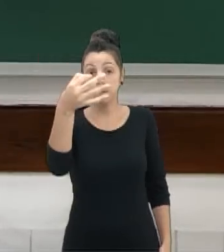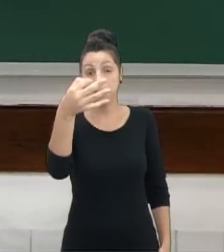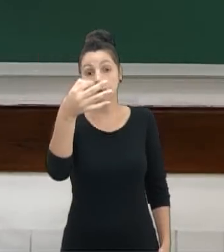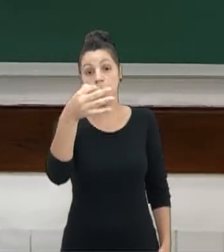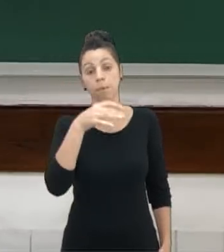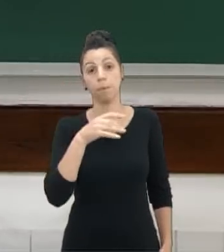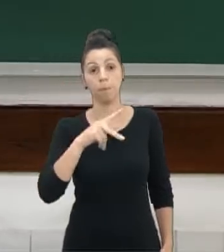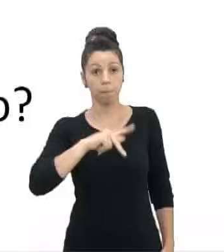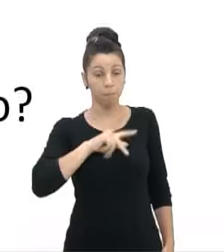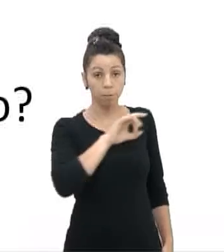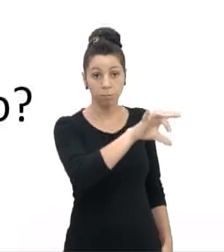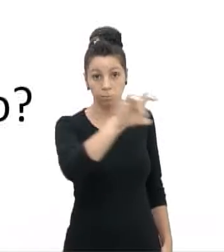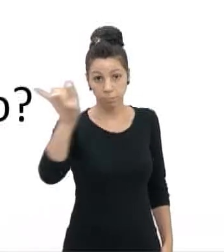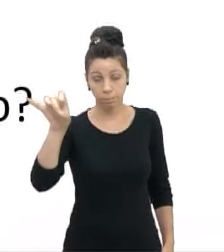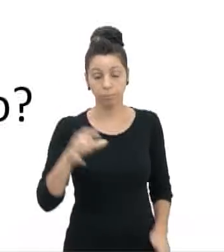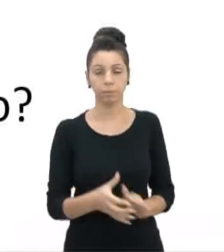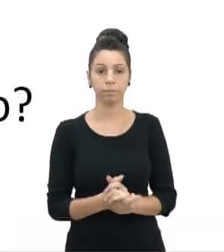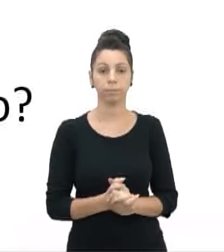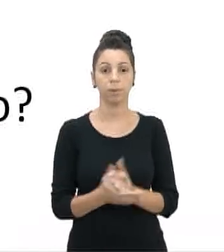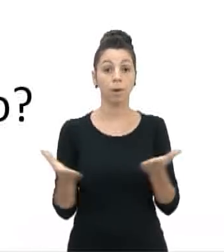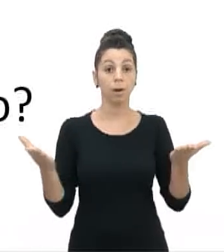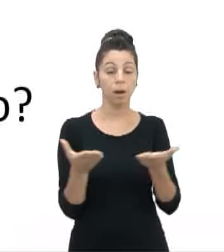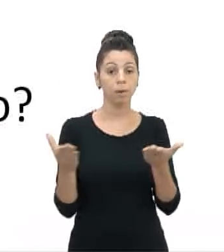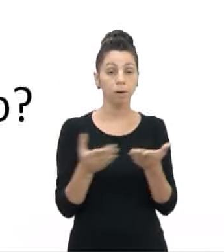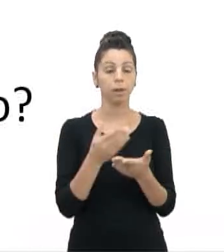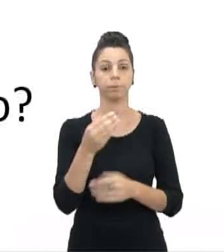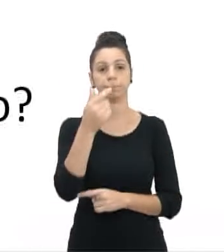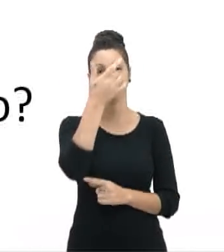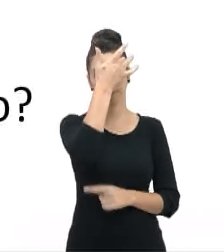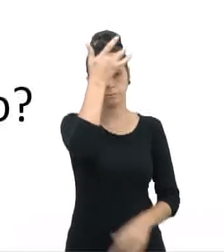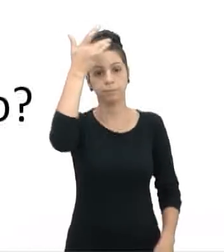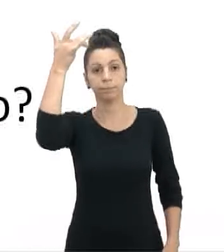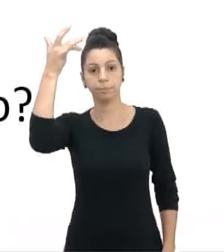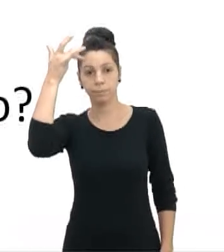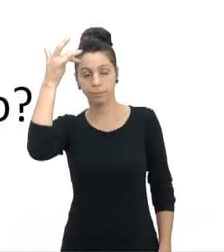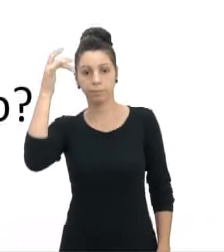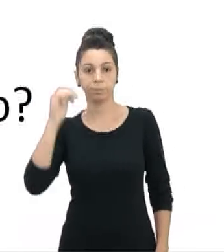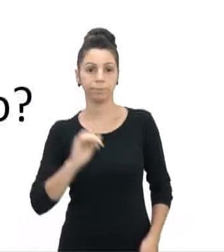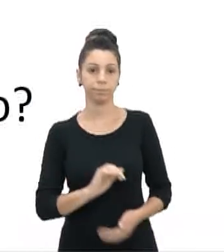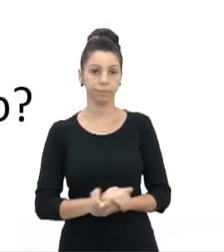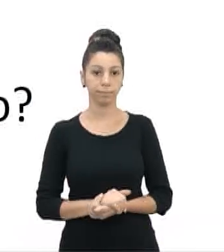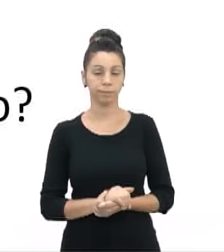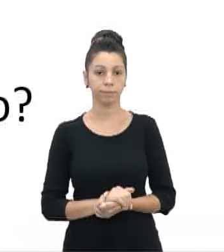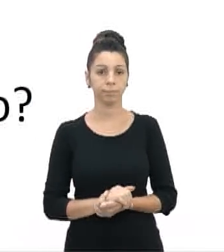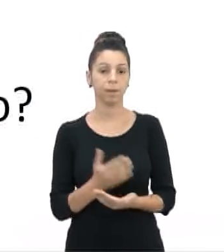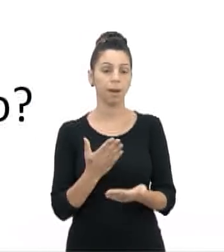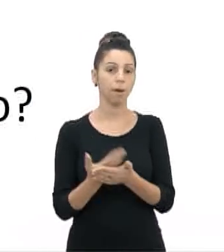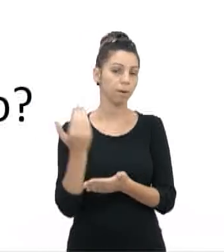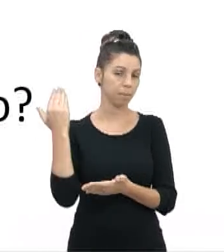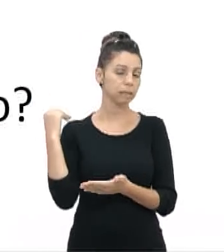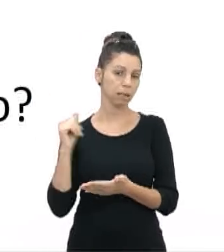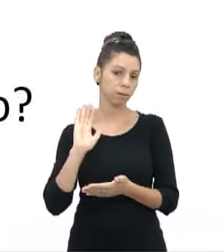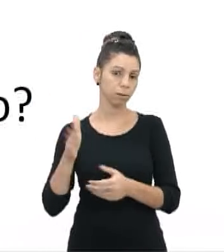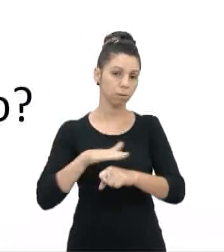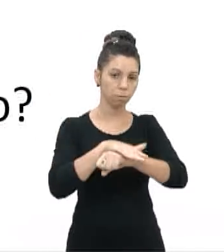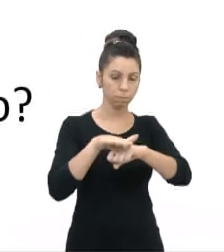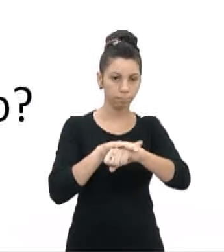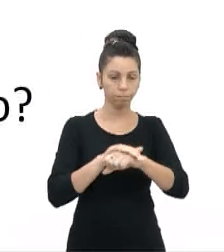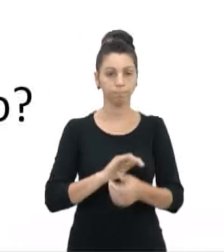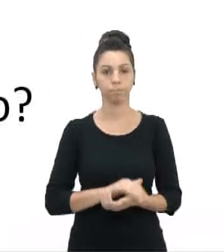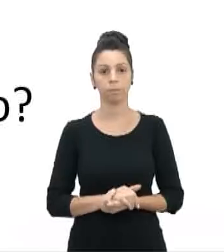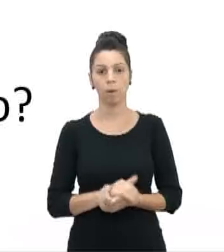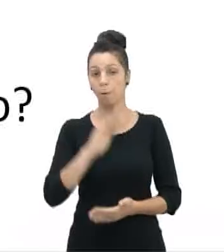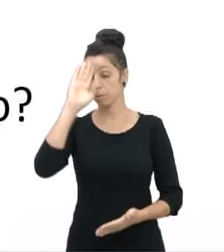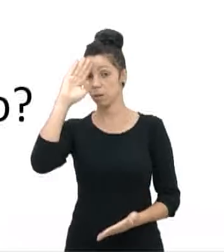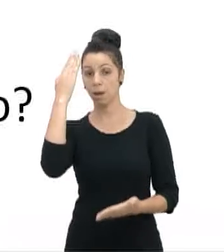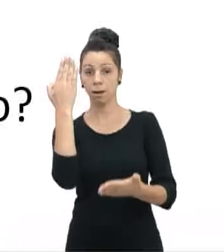B, pensando em saúde mental. A gente falou um pouco de saúde mental na aula passada, não é verdade? Você acredita no